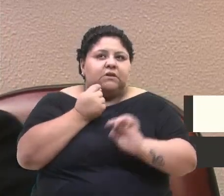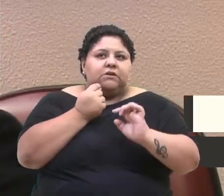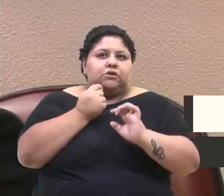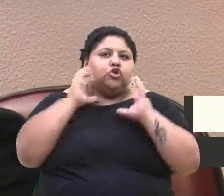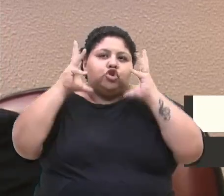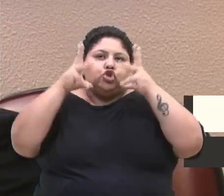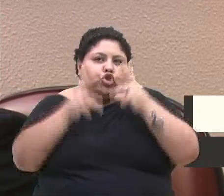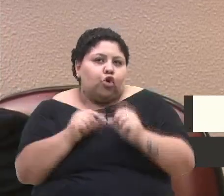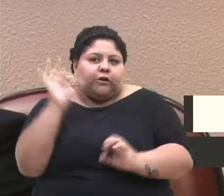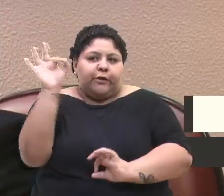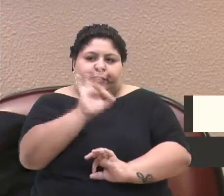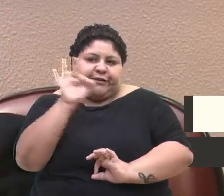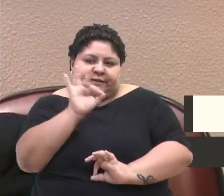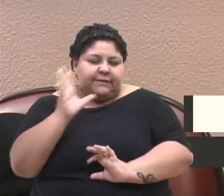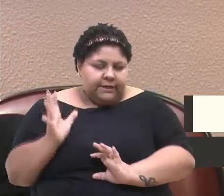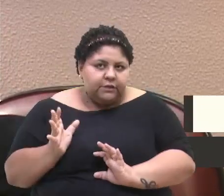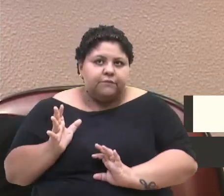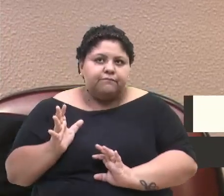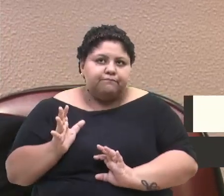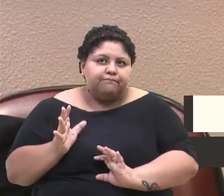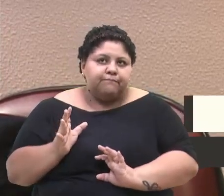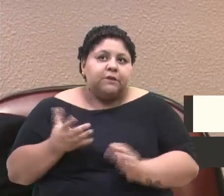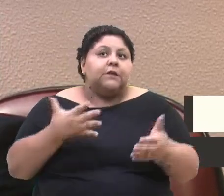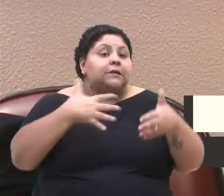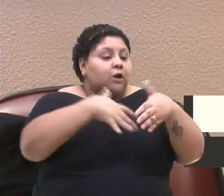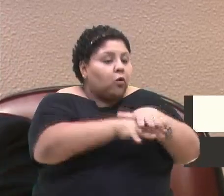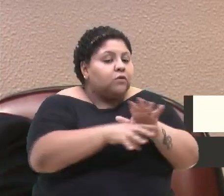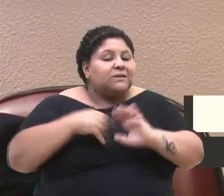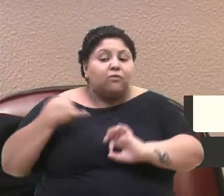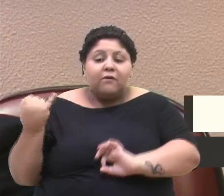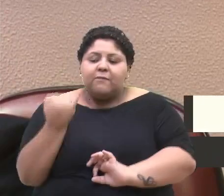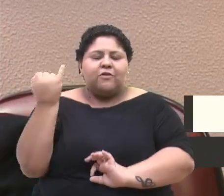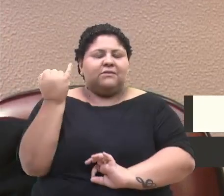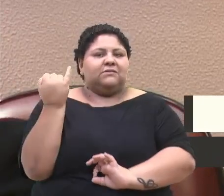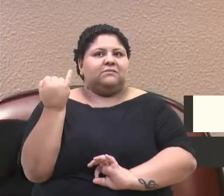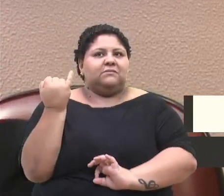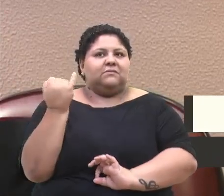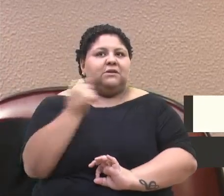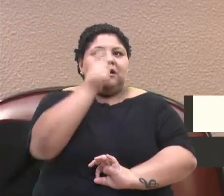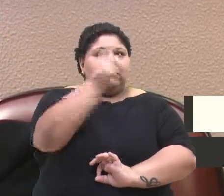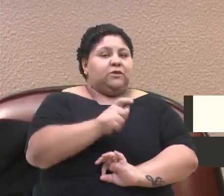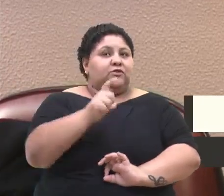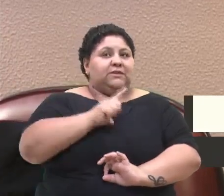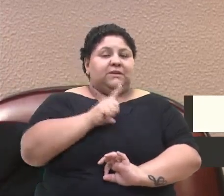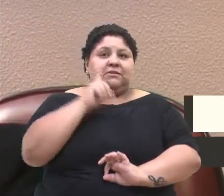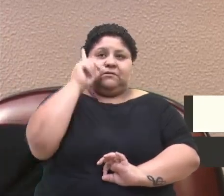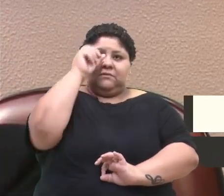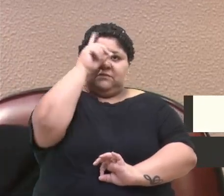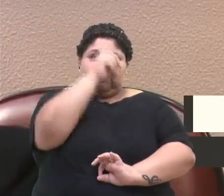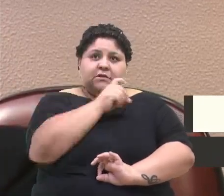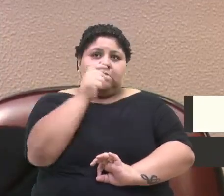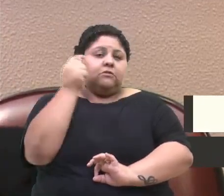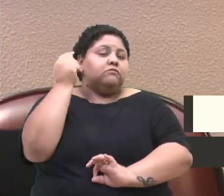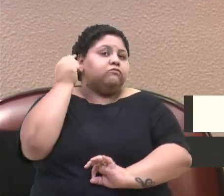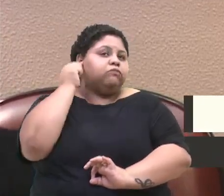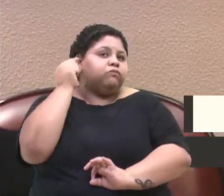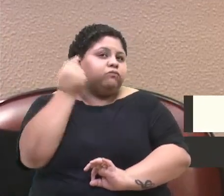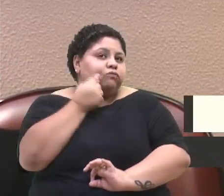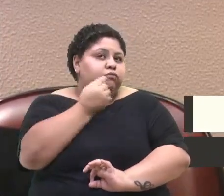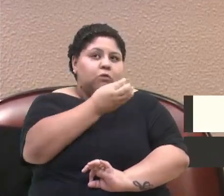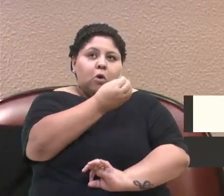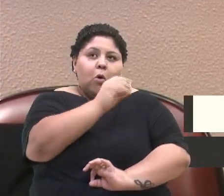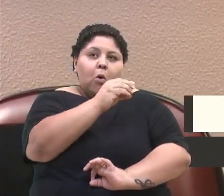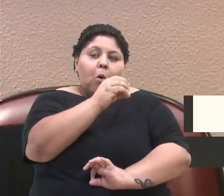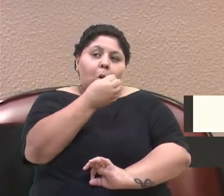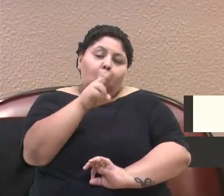total, e a inclusão é importantíssima. A pessoa que tem dificuldade de audição ou tem outra